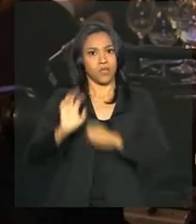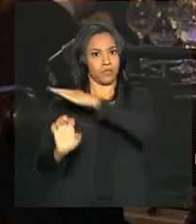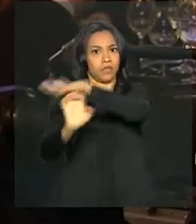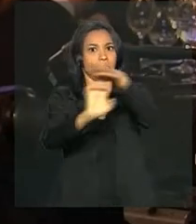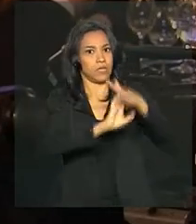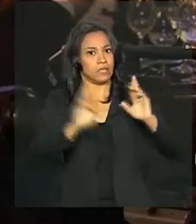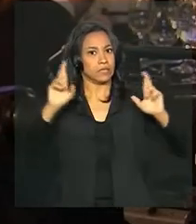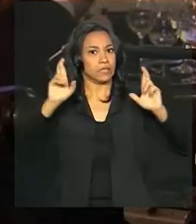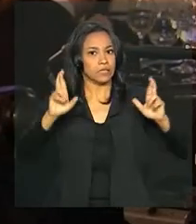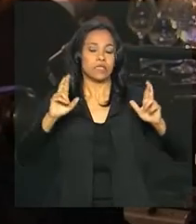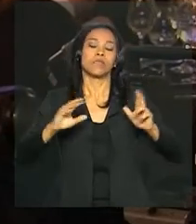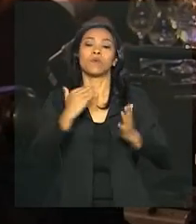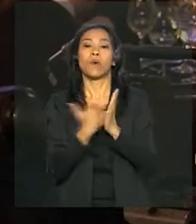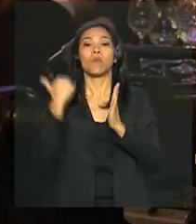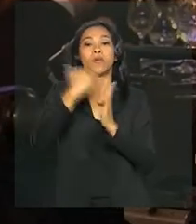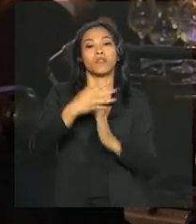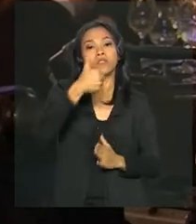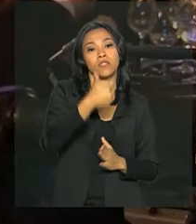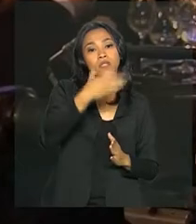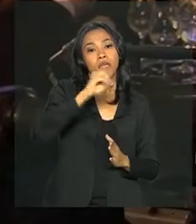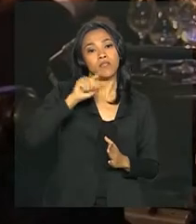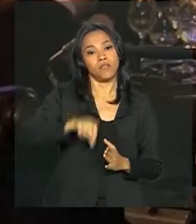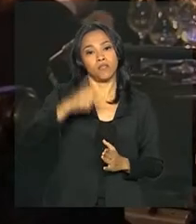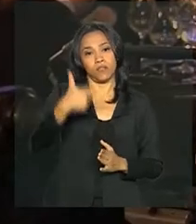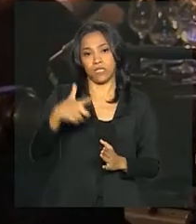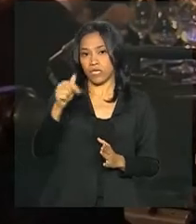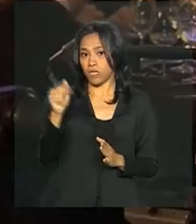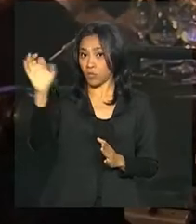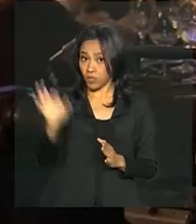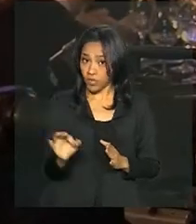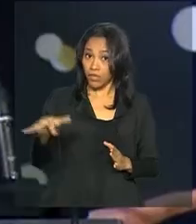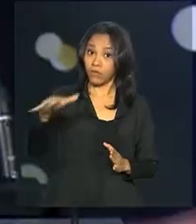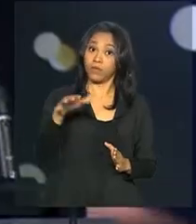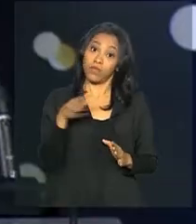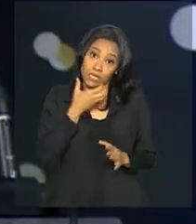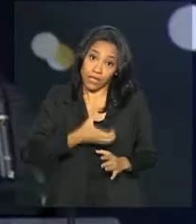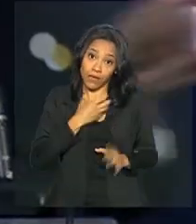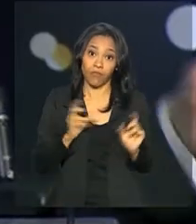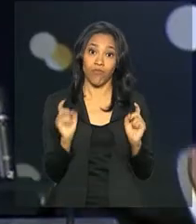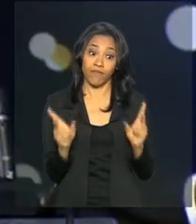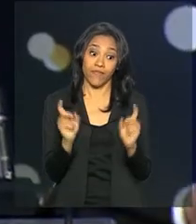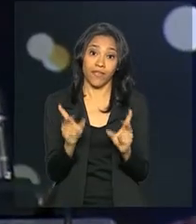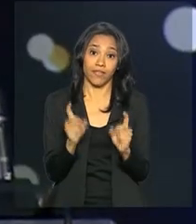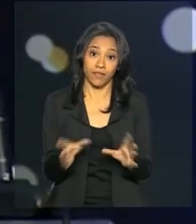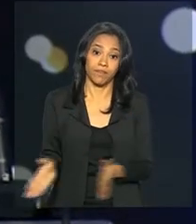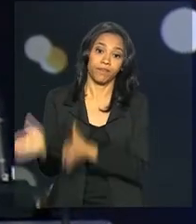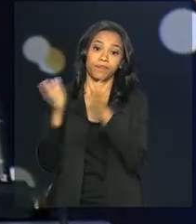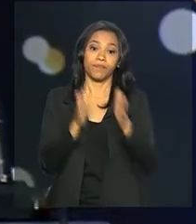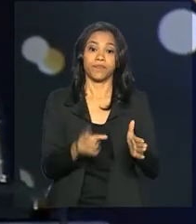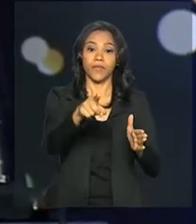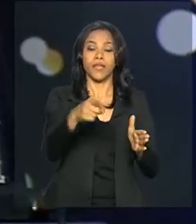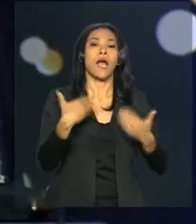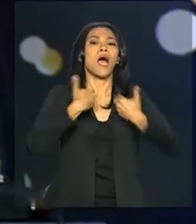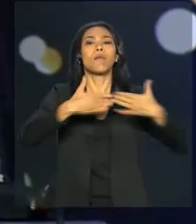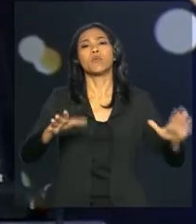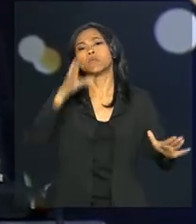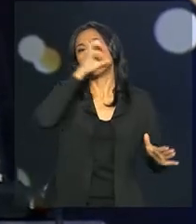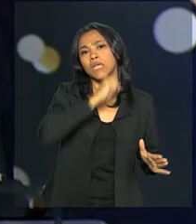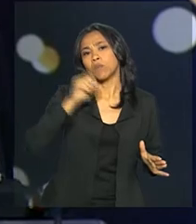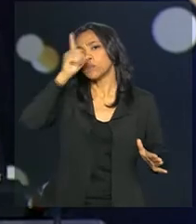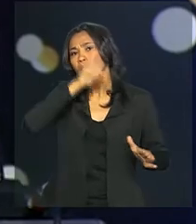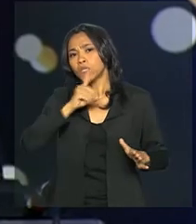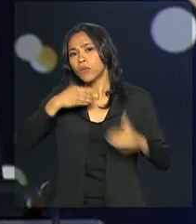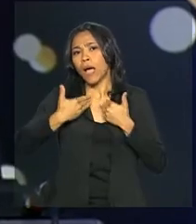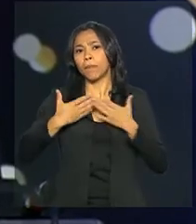10,1 27% nas vendas de final de ano nós abrimos supermercado aos sábados e domingos precisamente para